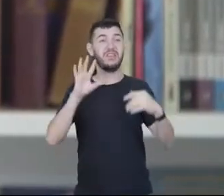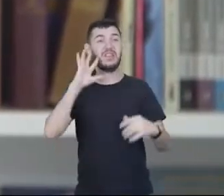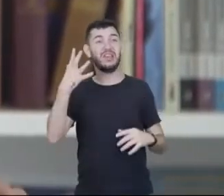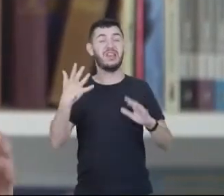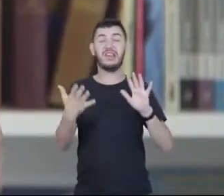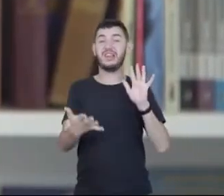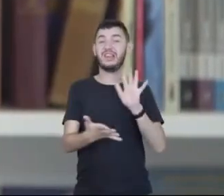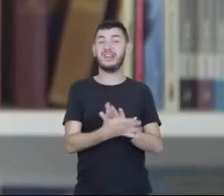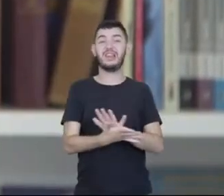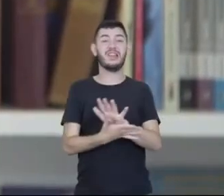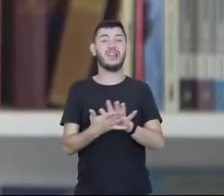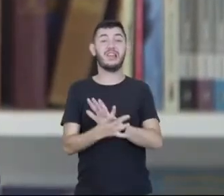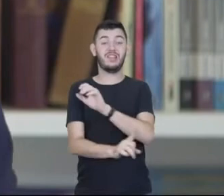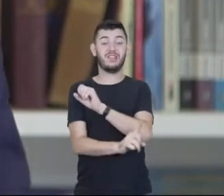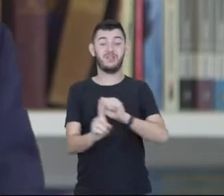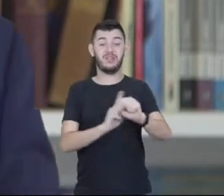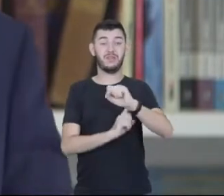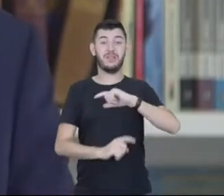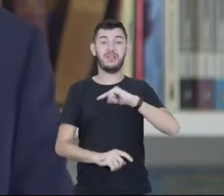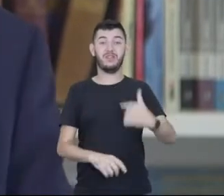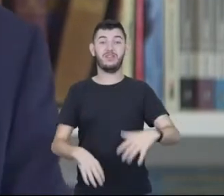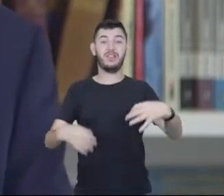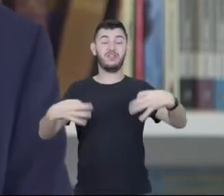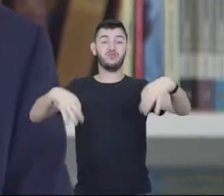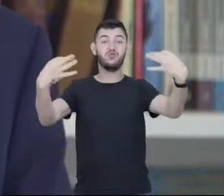injusto e irresponsável